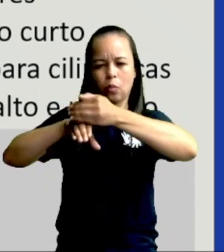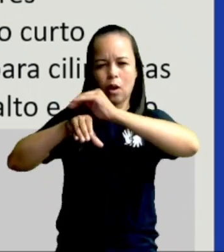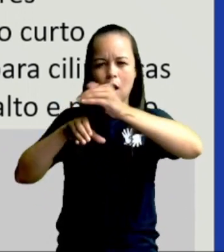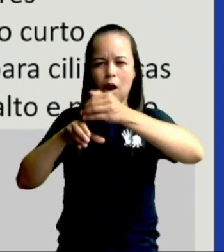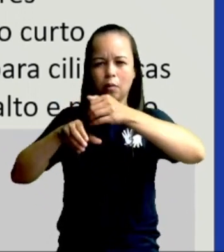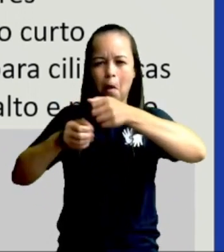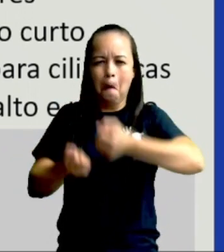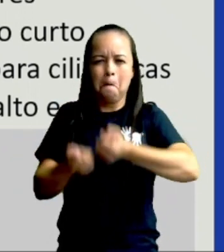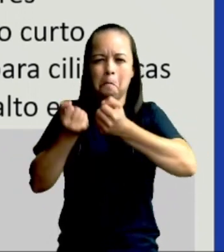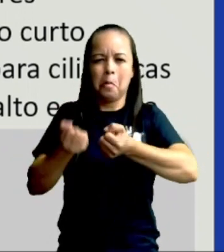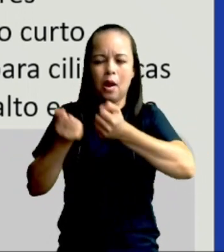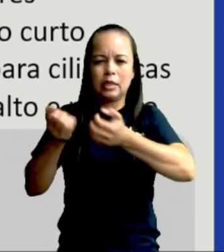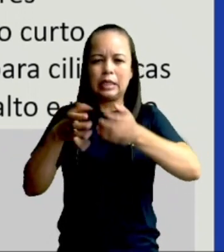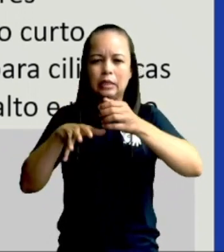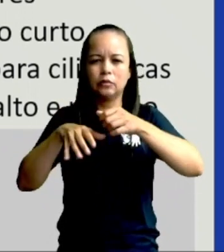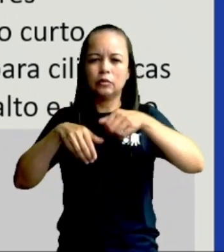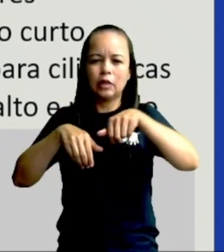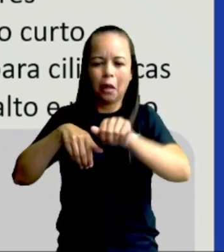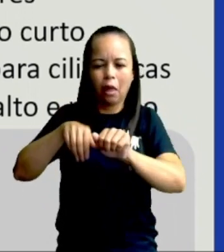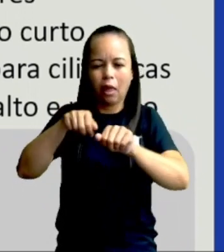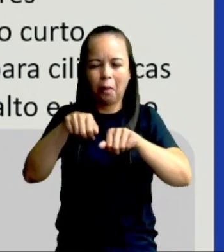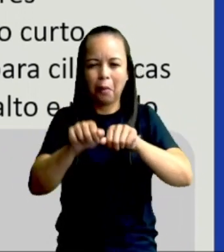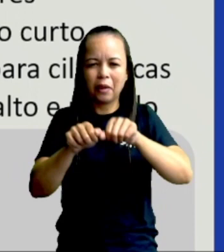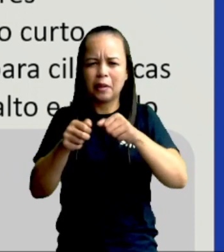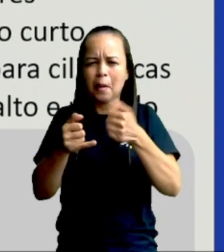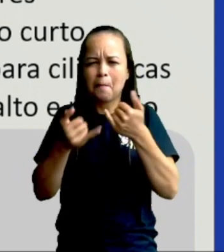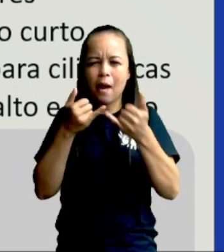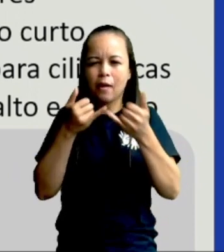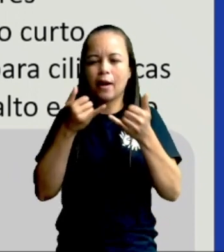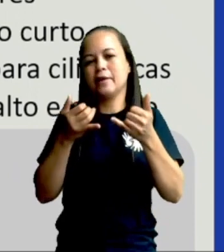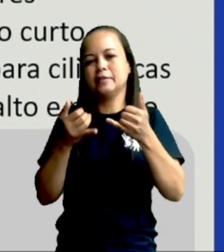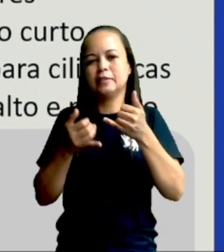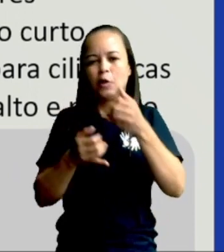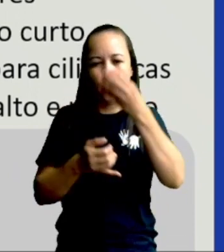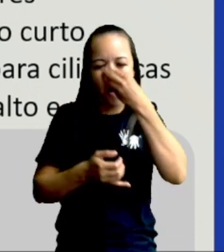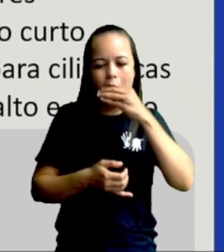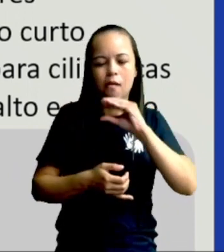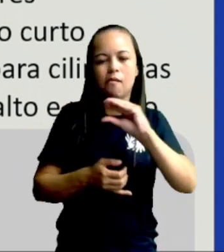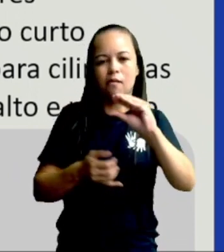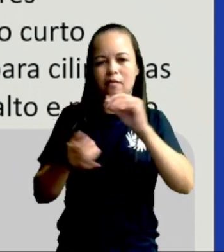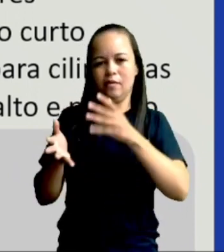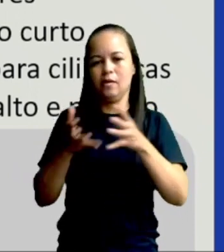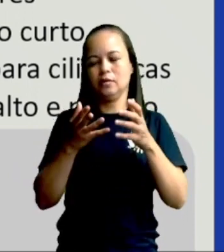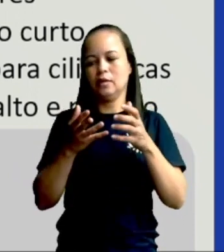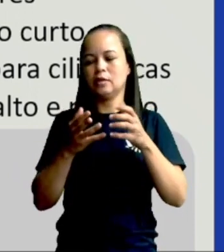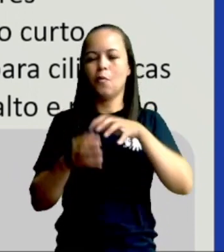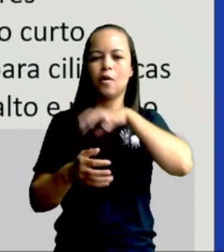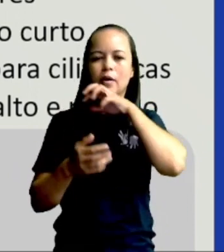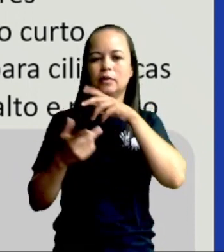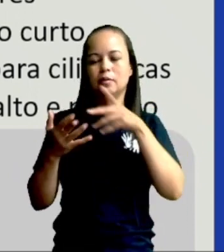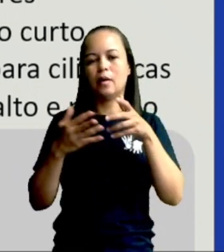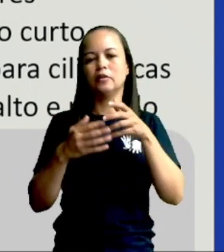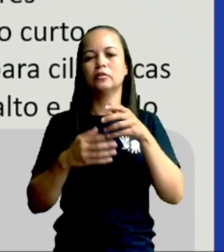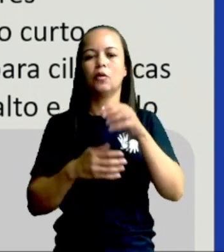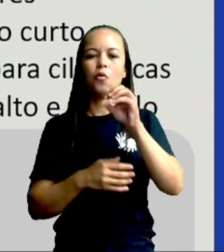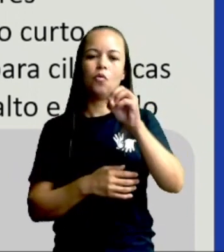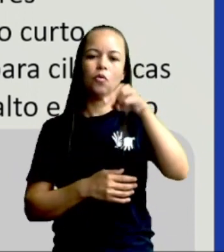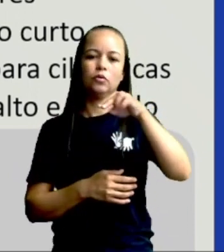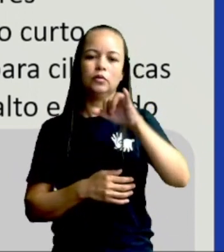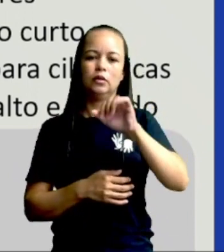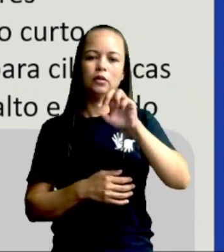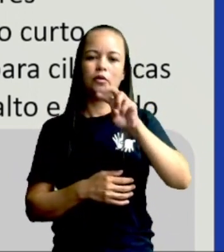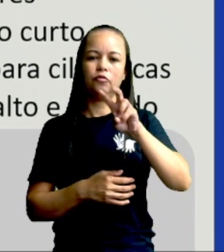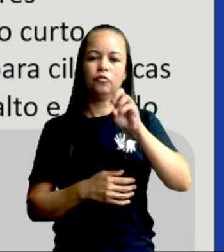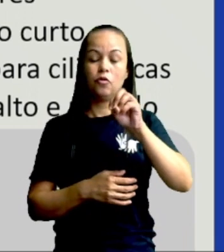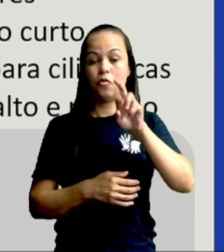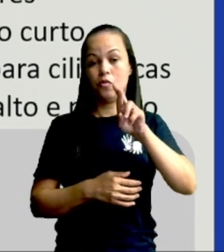aquelas patinhas parecidas com patinhas de elefante, né, cilíndricas, e são animais que são onívoros, né? Ambos eles são